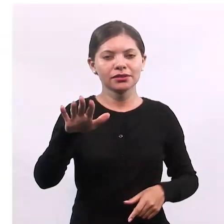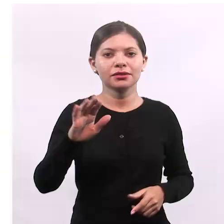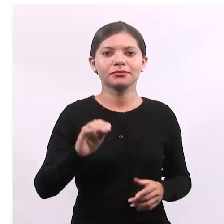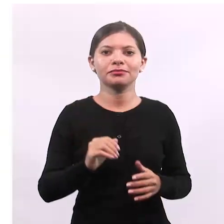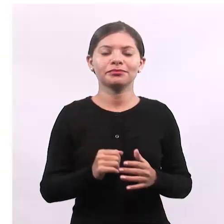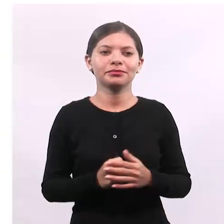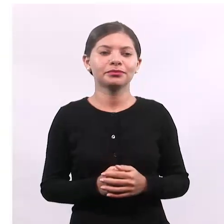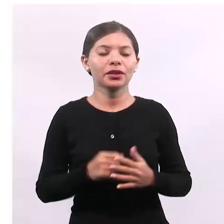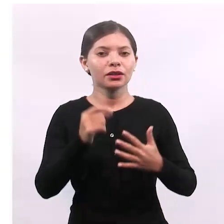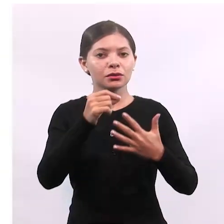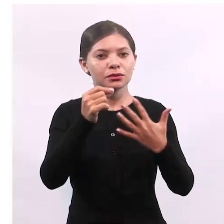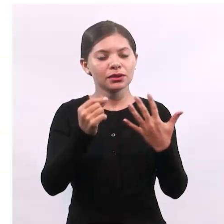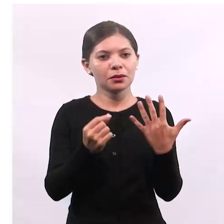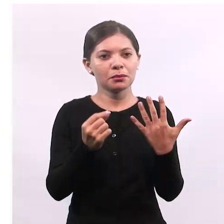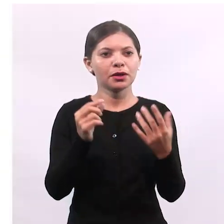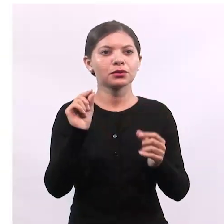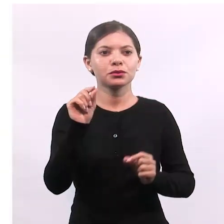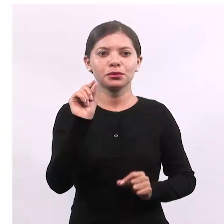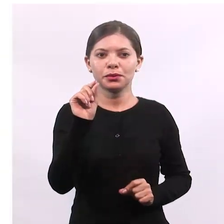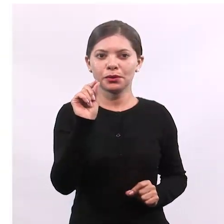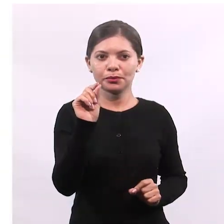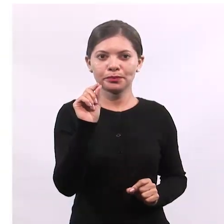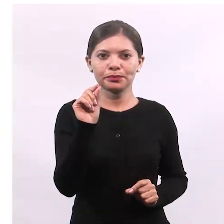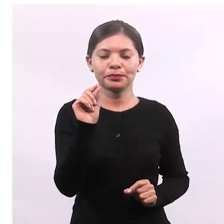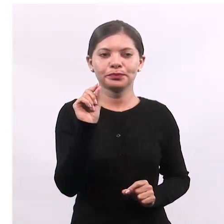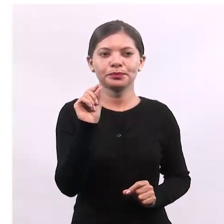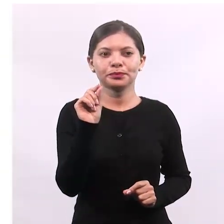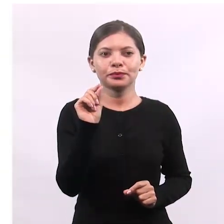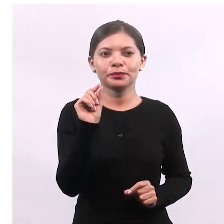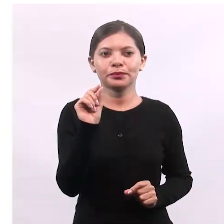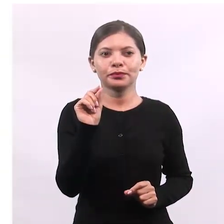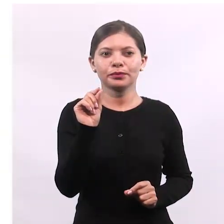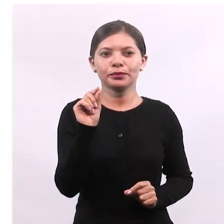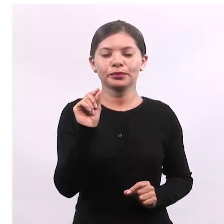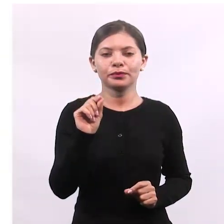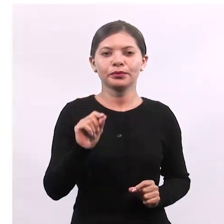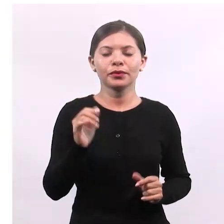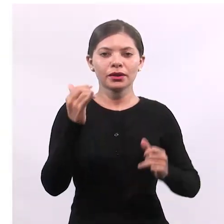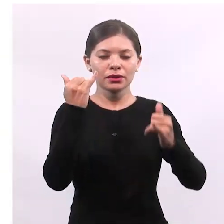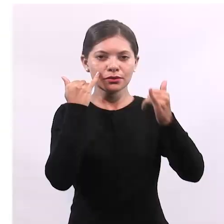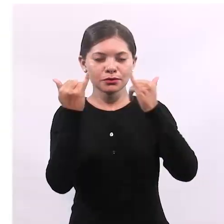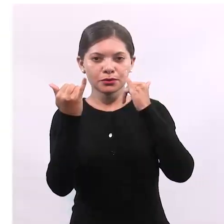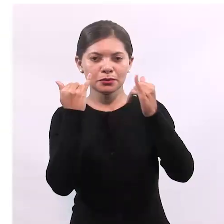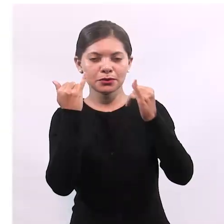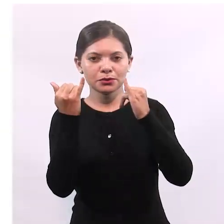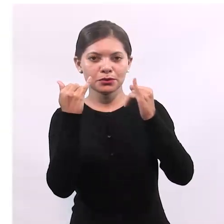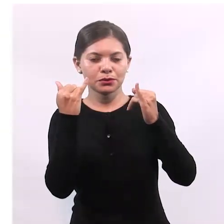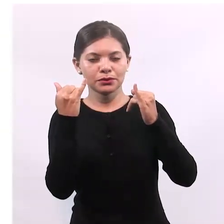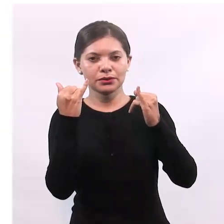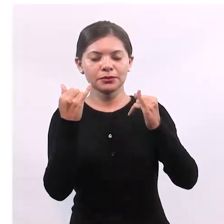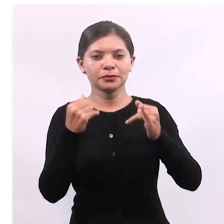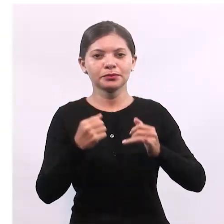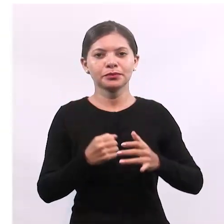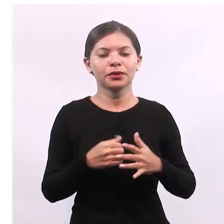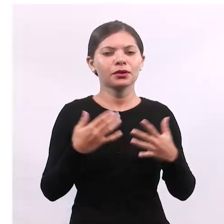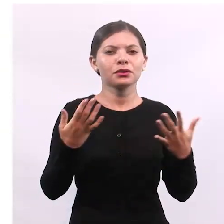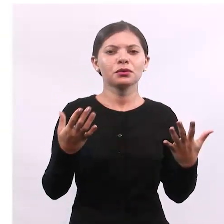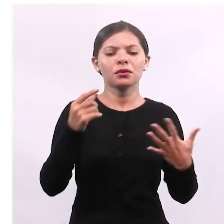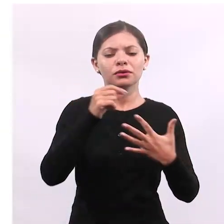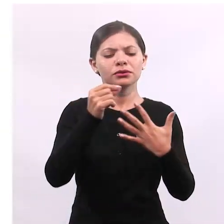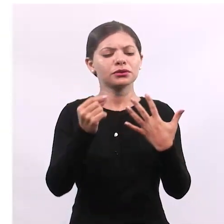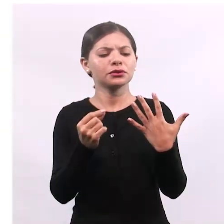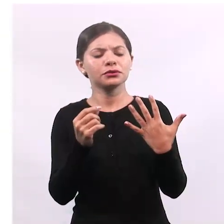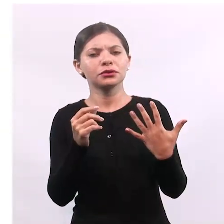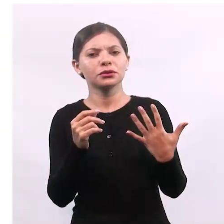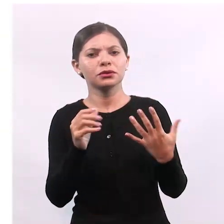os elementos são essas sobre esses que eu vou extrair as informações ou seja os atributos Então qual o nível de formação do